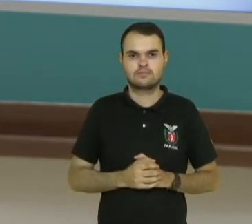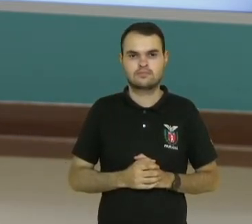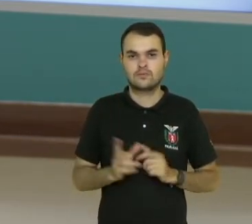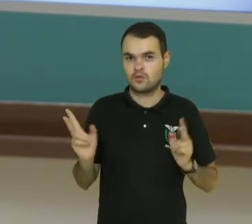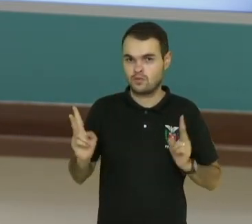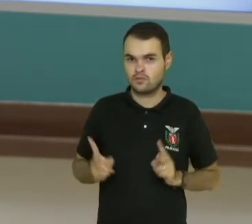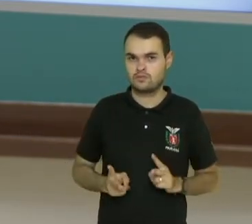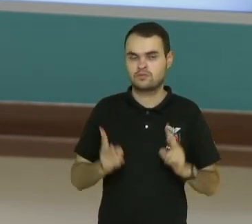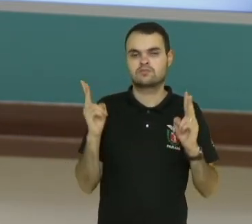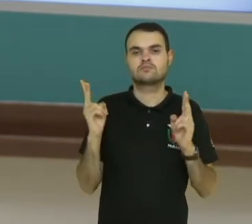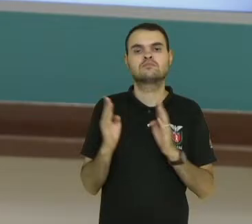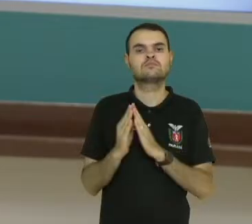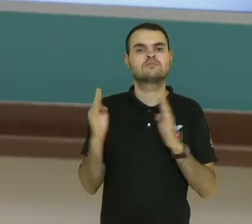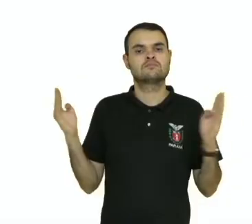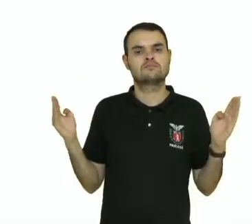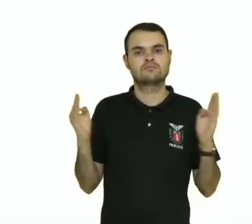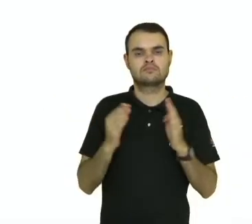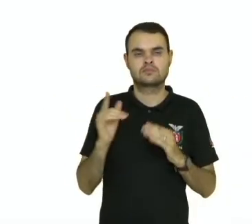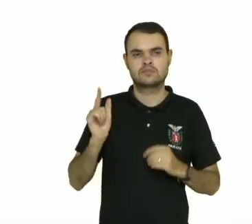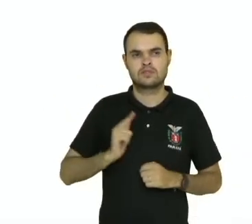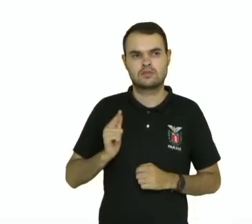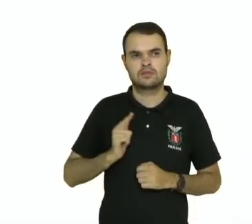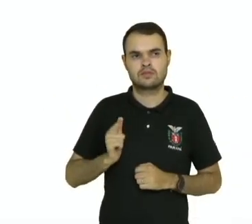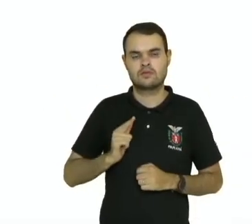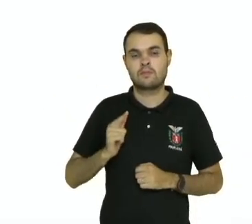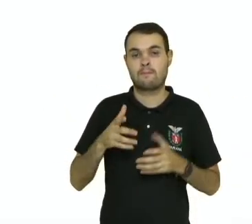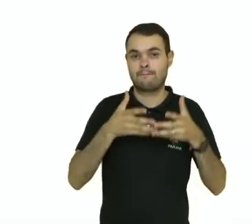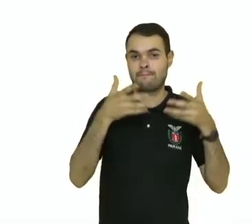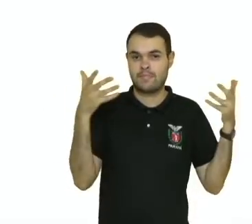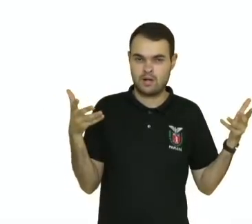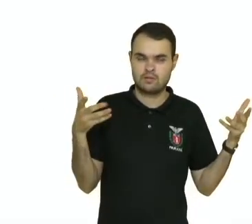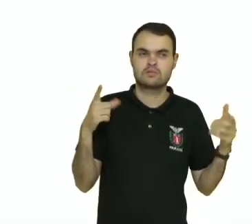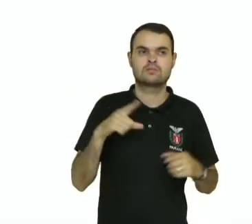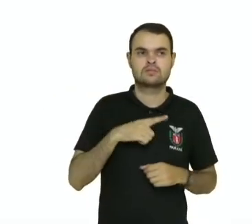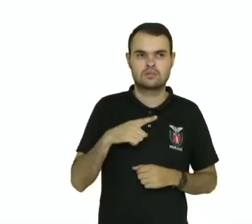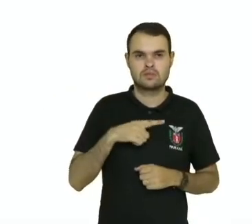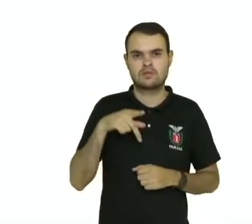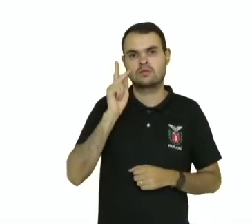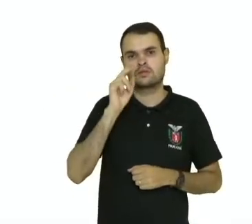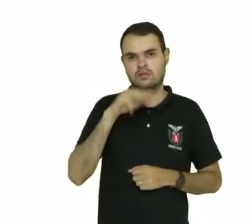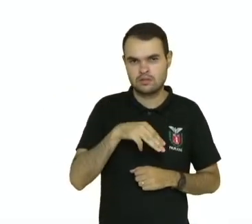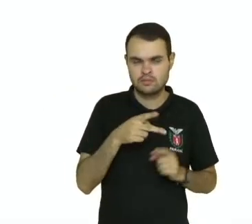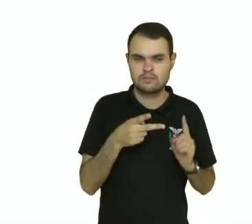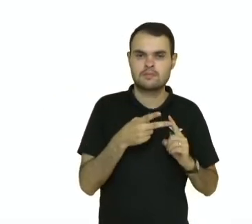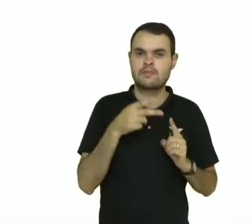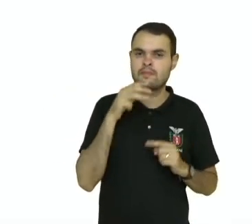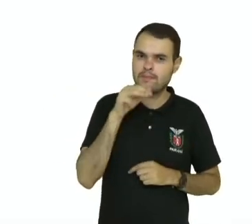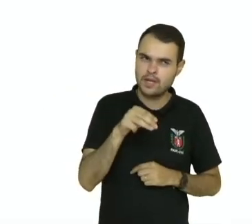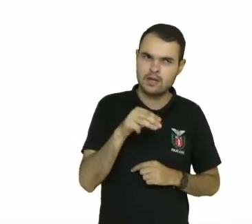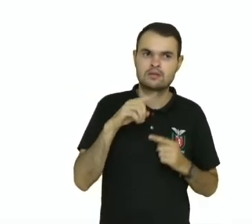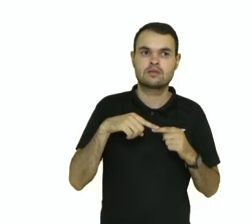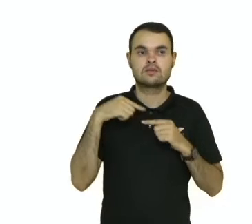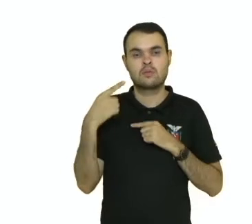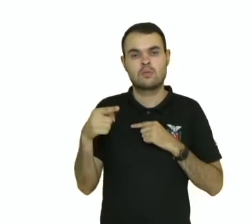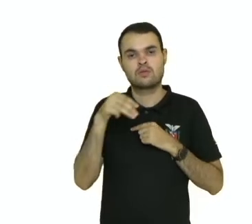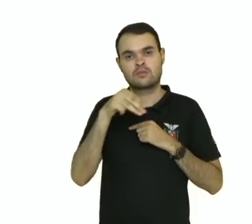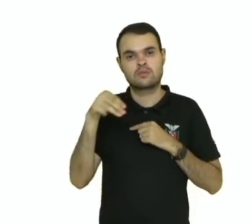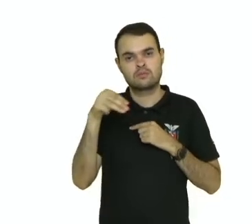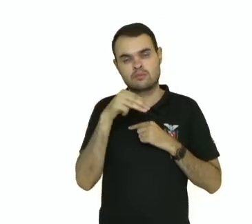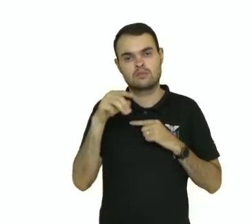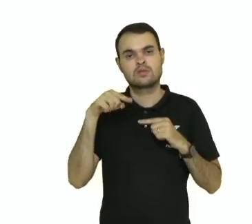Seguindo a nossa escala aqui, a gente tem então, na parte do macro aqui, né, quilômetros, metros, depois